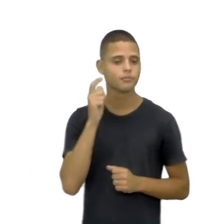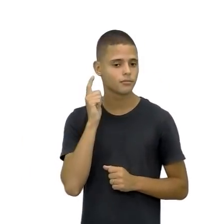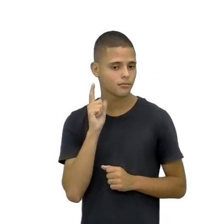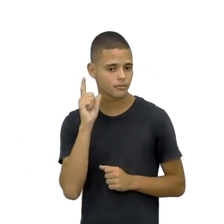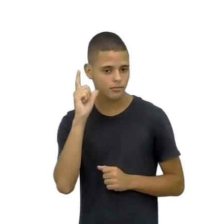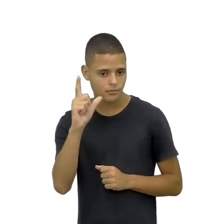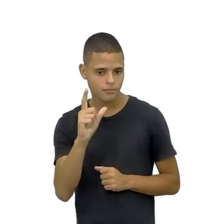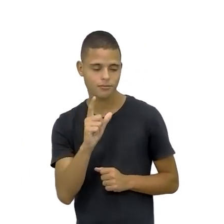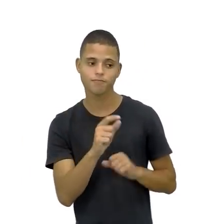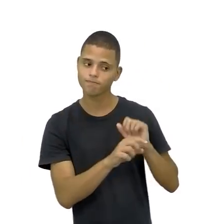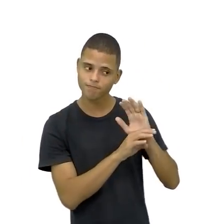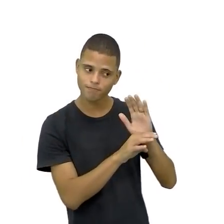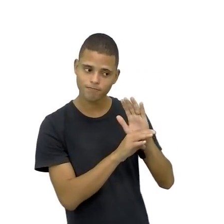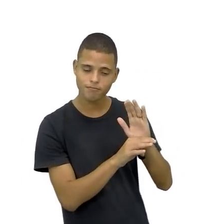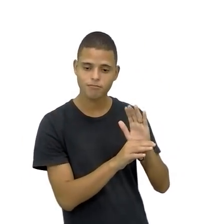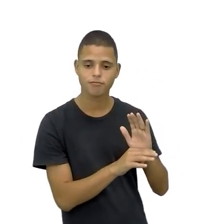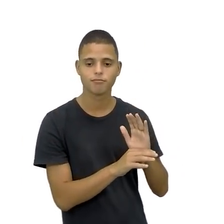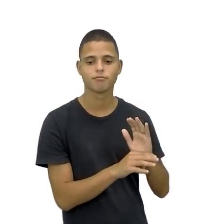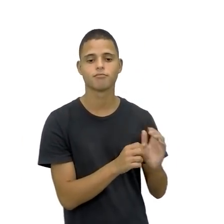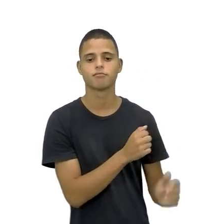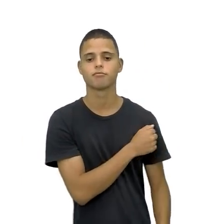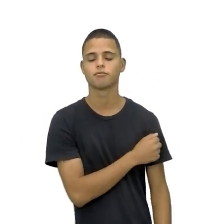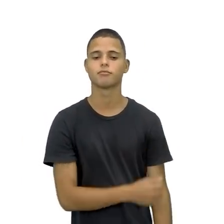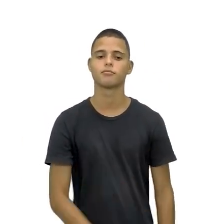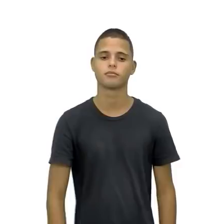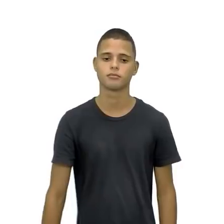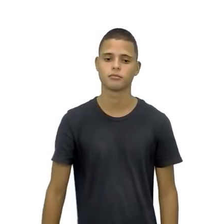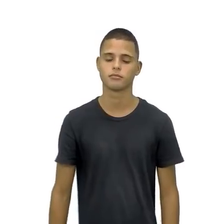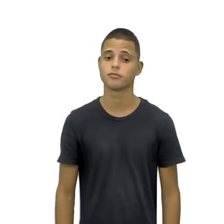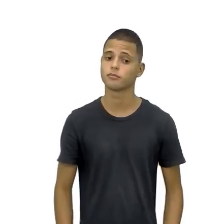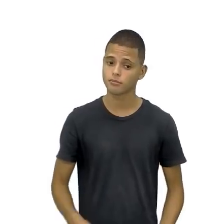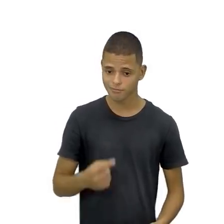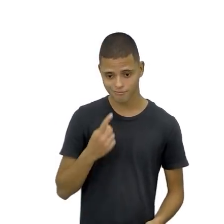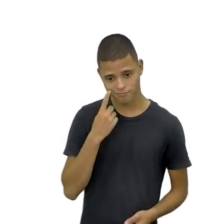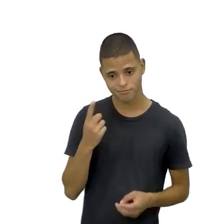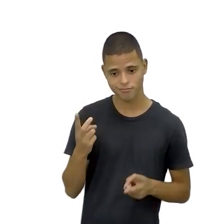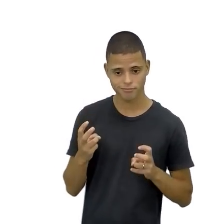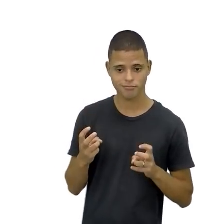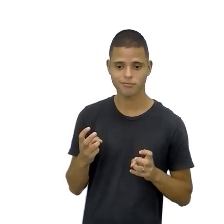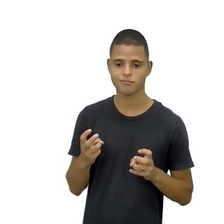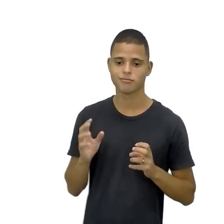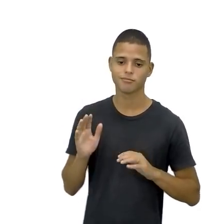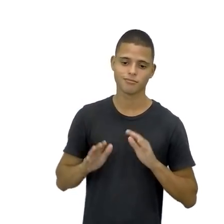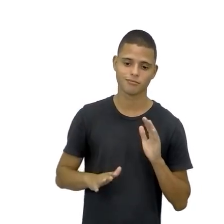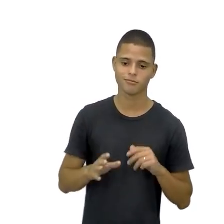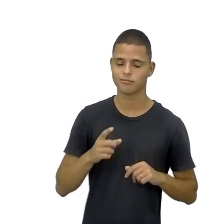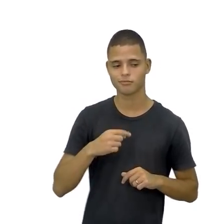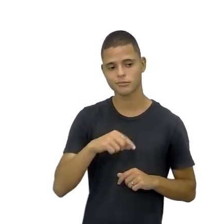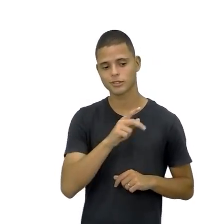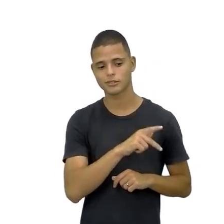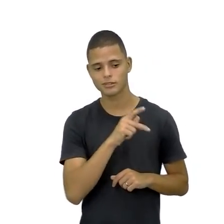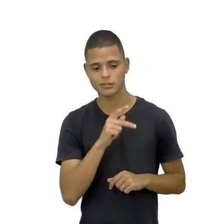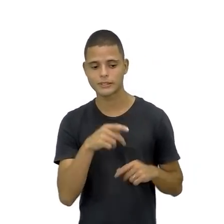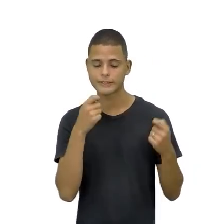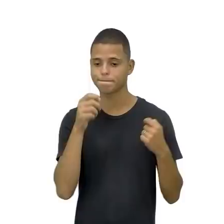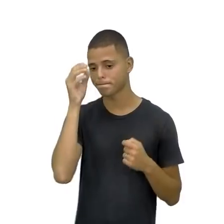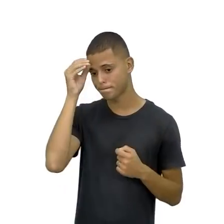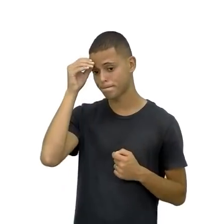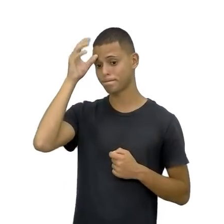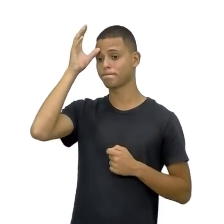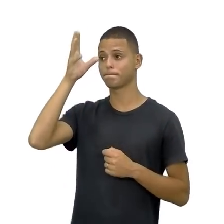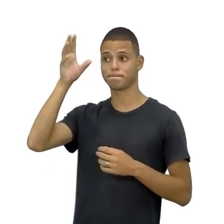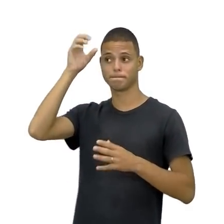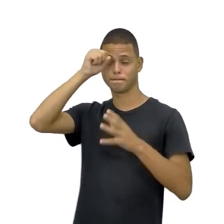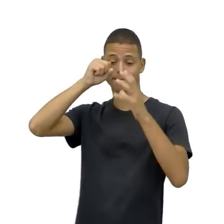esse saber dos estudantes, né? Veja, então muitas vezes nós, professores, também estamos aquém, né, de alguns conhecimentos, e